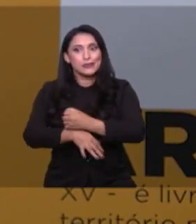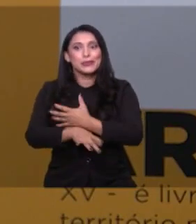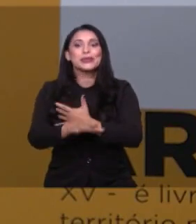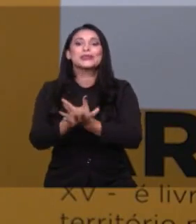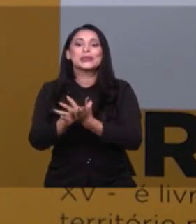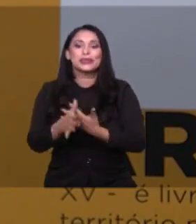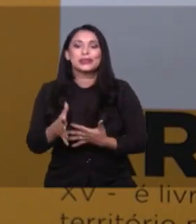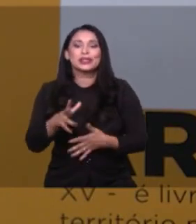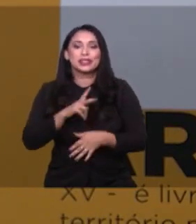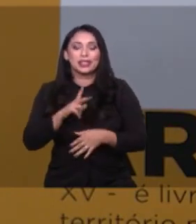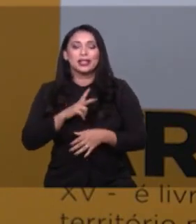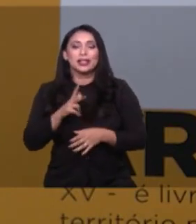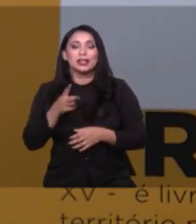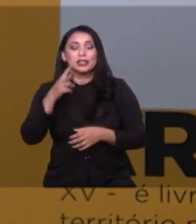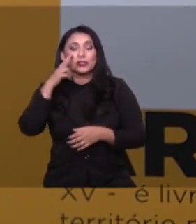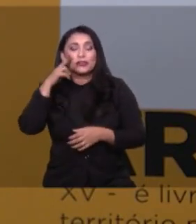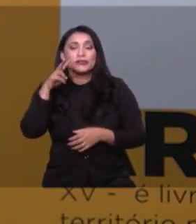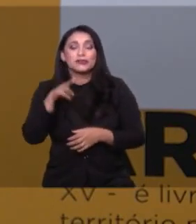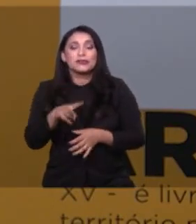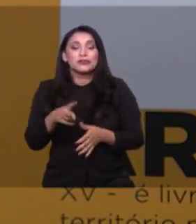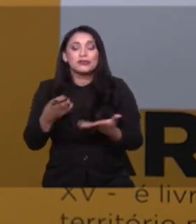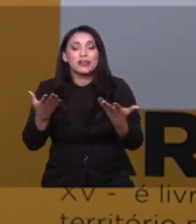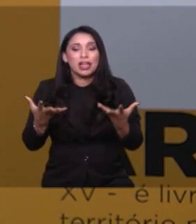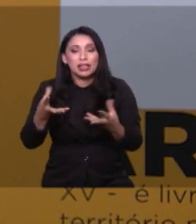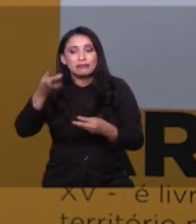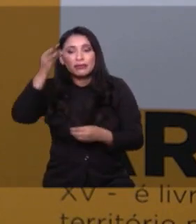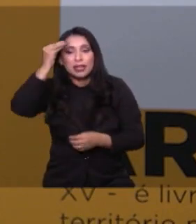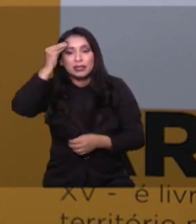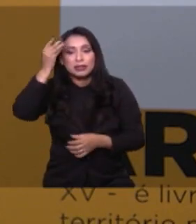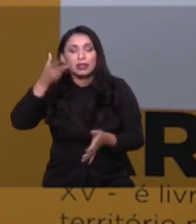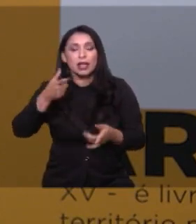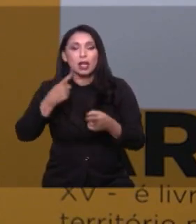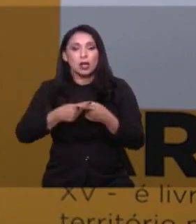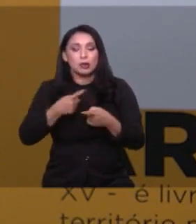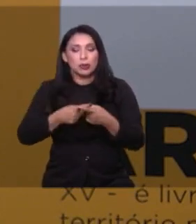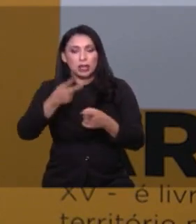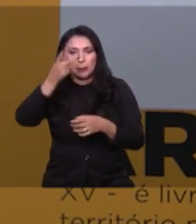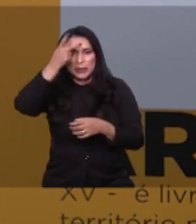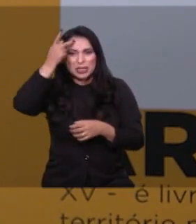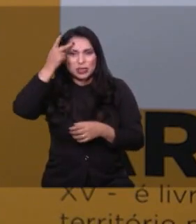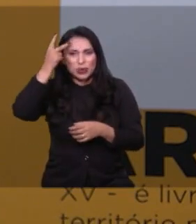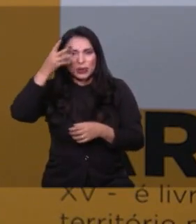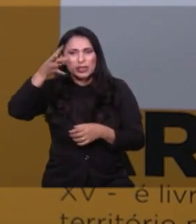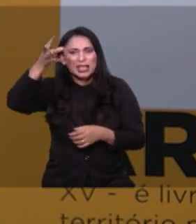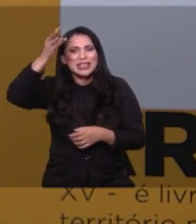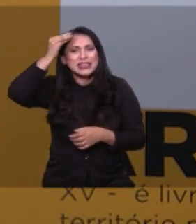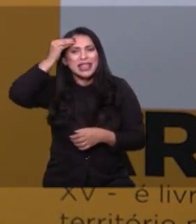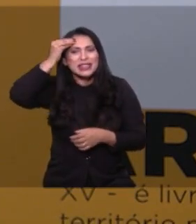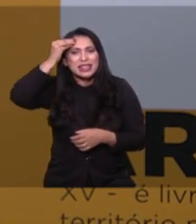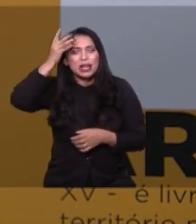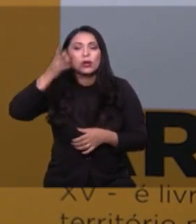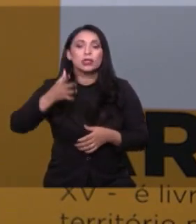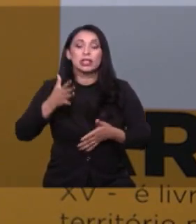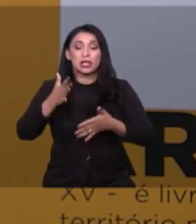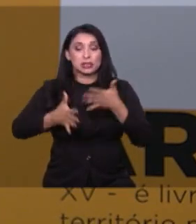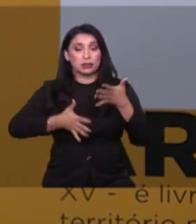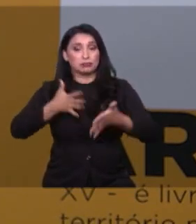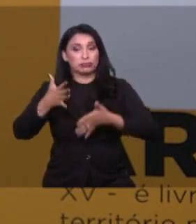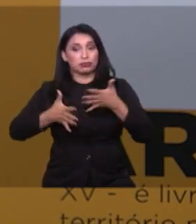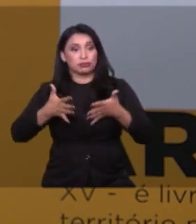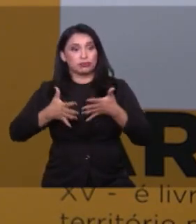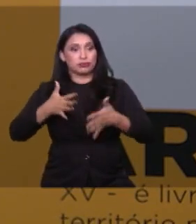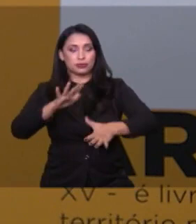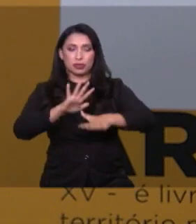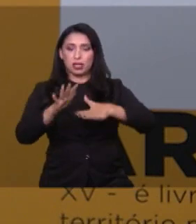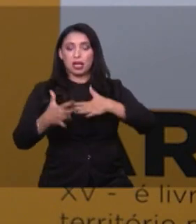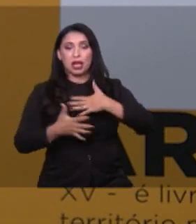ver isso, porque a pessoa conseguir ver, conseguir entender o que está dizendo ali. Porque uma pessoa que não tem nenhum